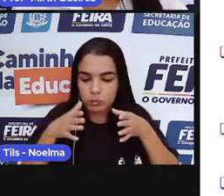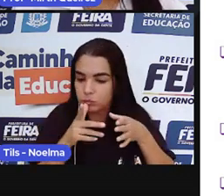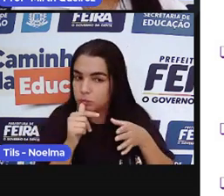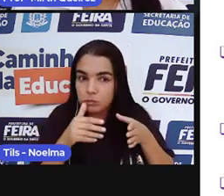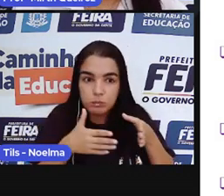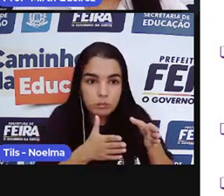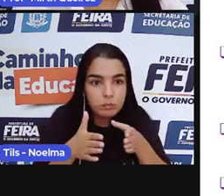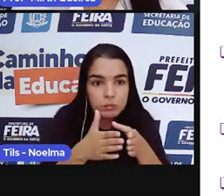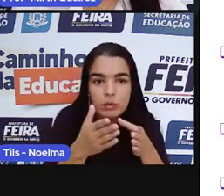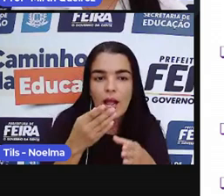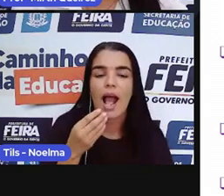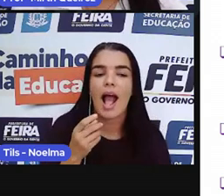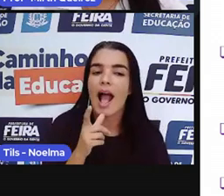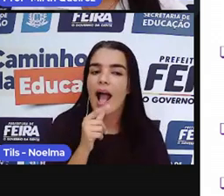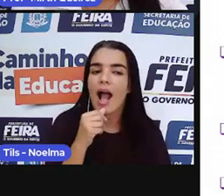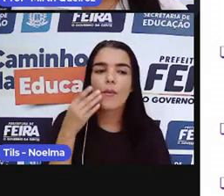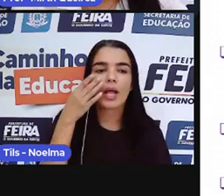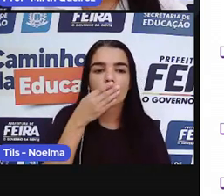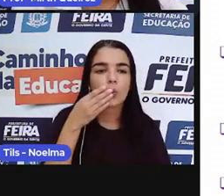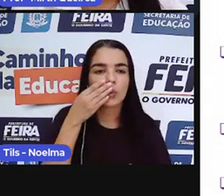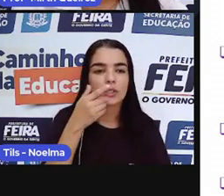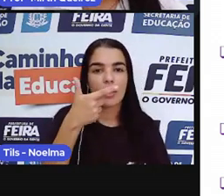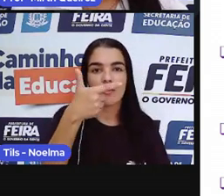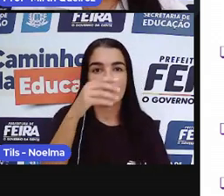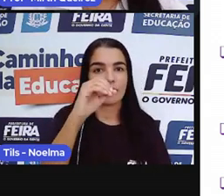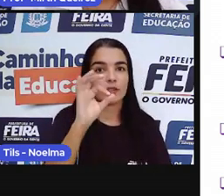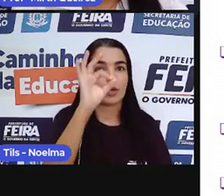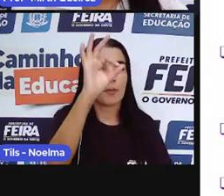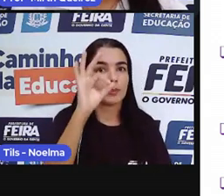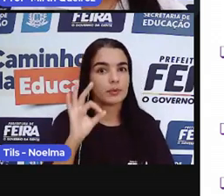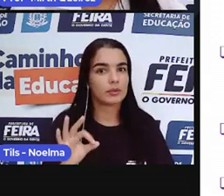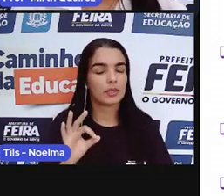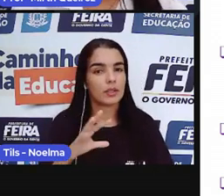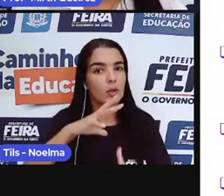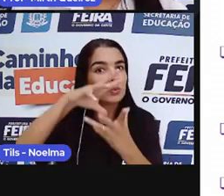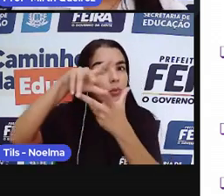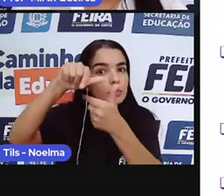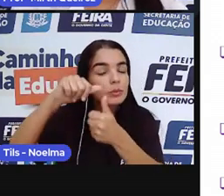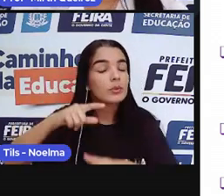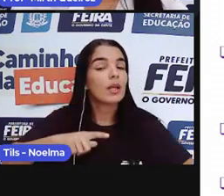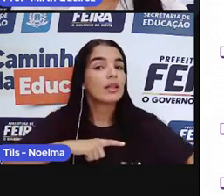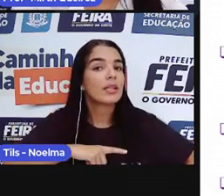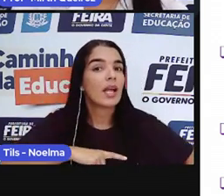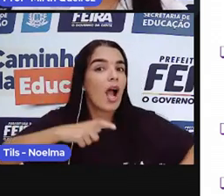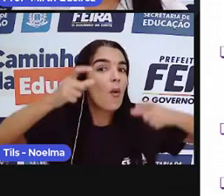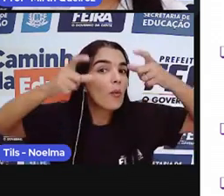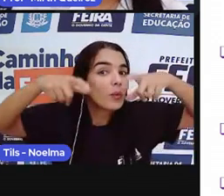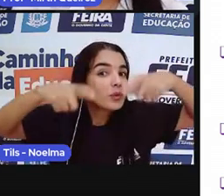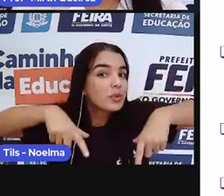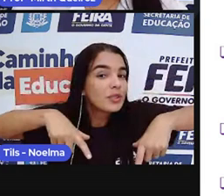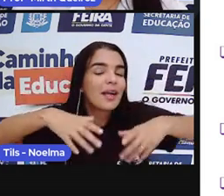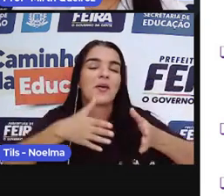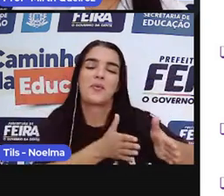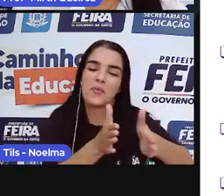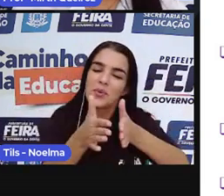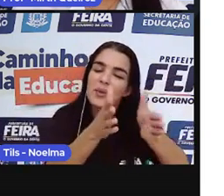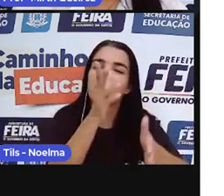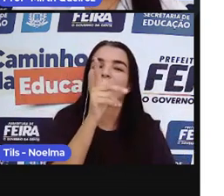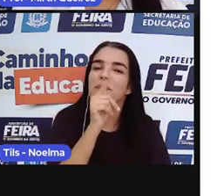do mundo. 20% de água doce. Tem todo mundo vem de lá, dos rios da Amazônia,